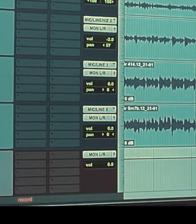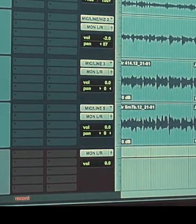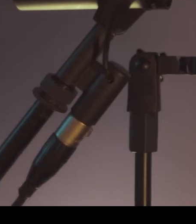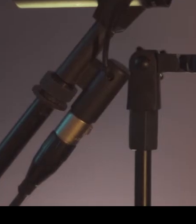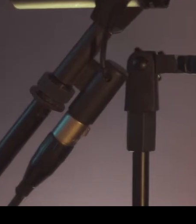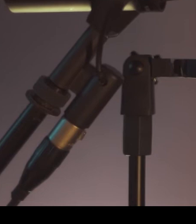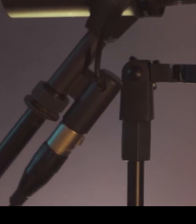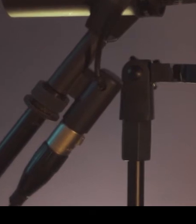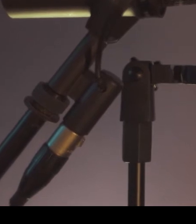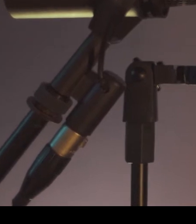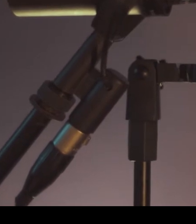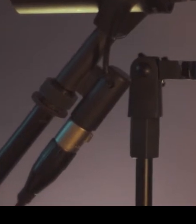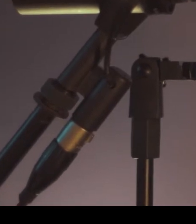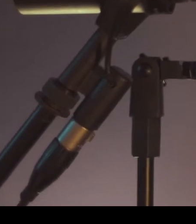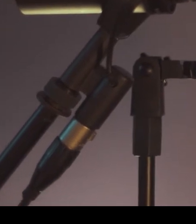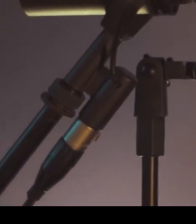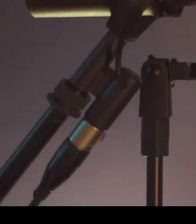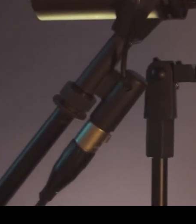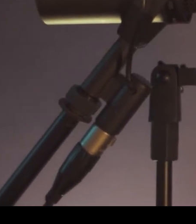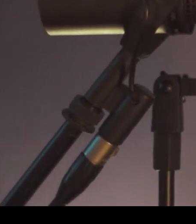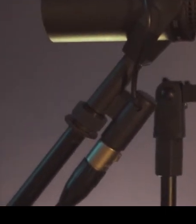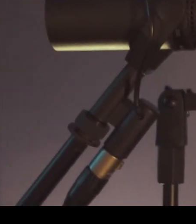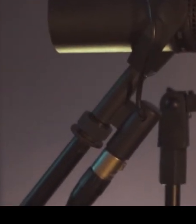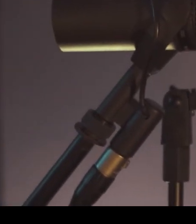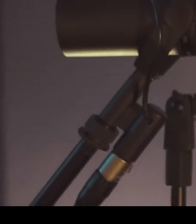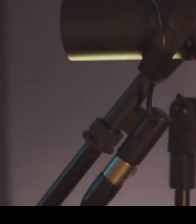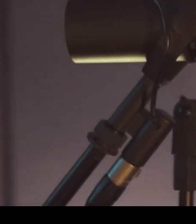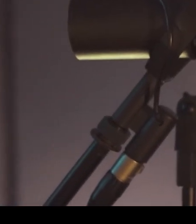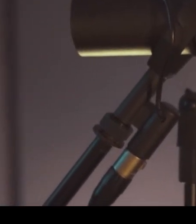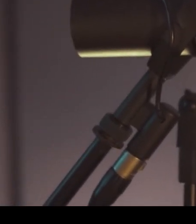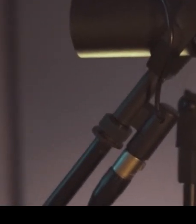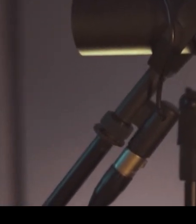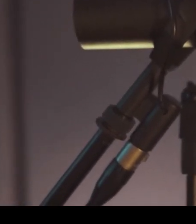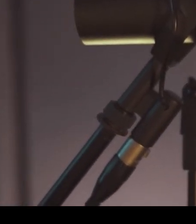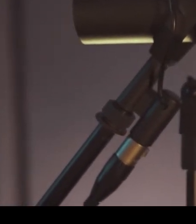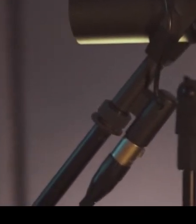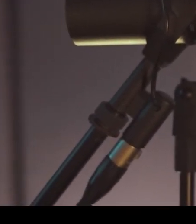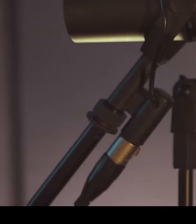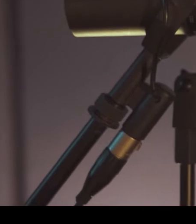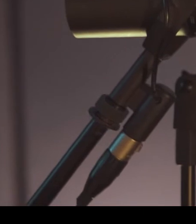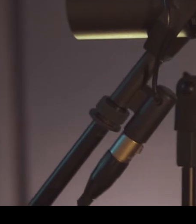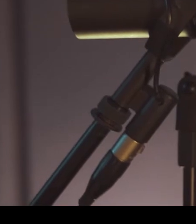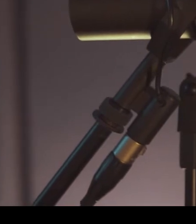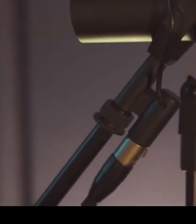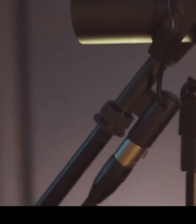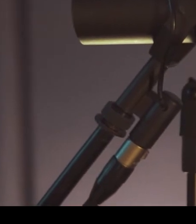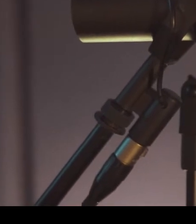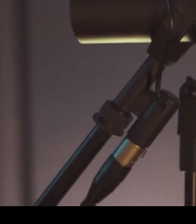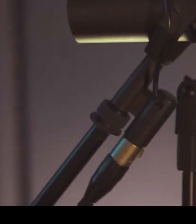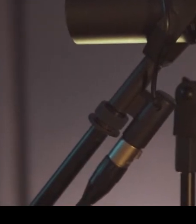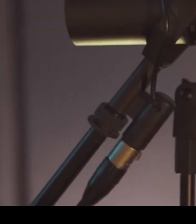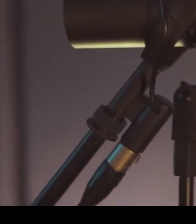mais tênue, Luísa canta ao microfone de olhos fechados, os cabelos presos em um coque alto. Está de headphones e usa uma jaqueta preta.